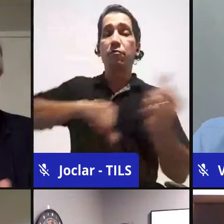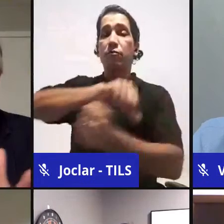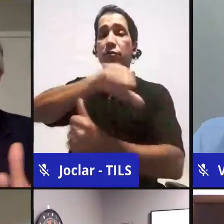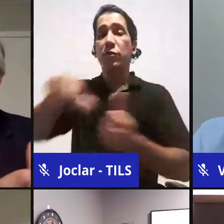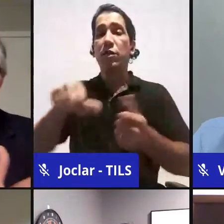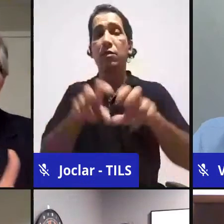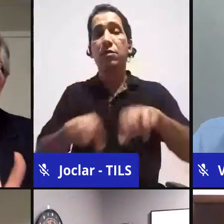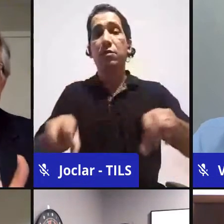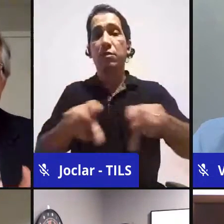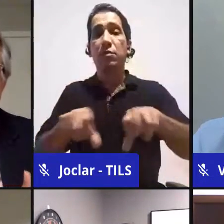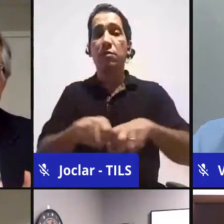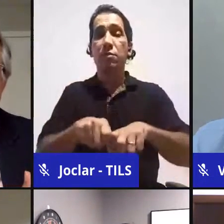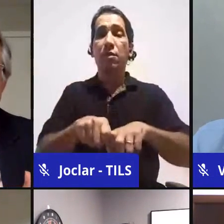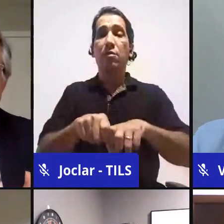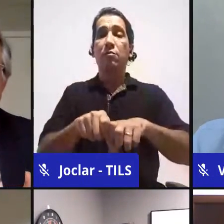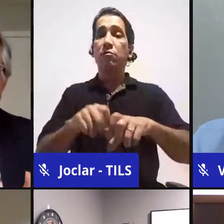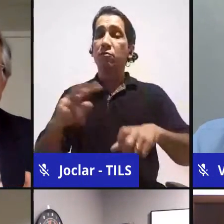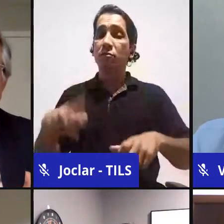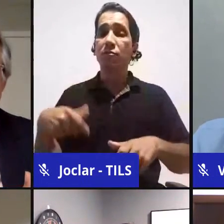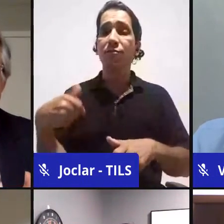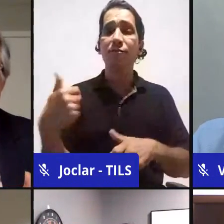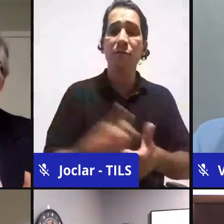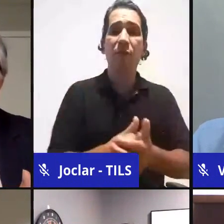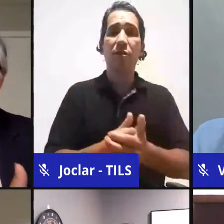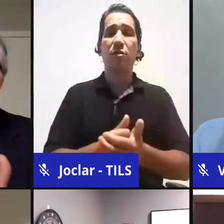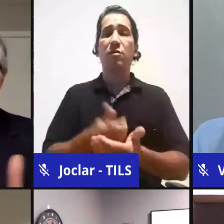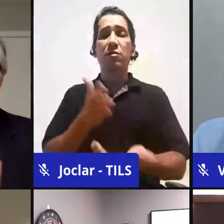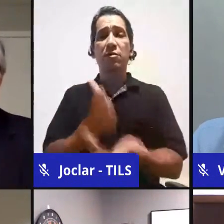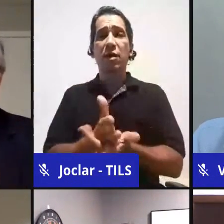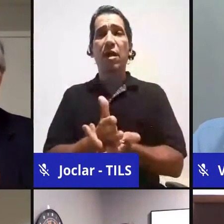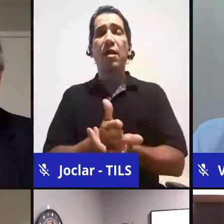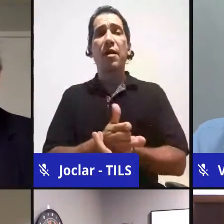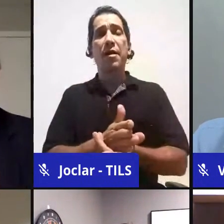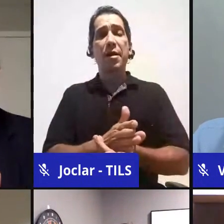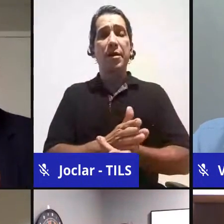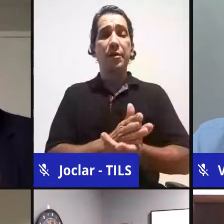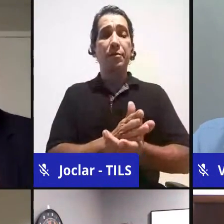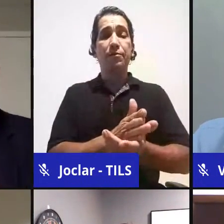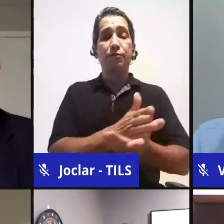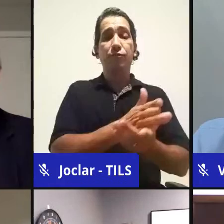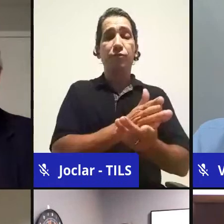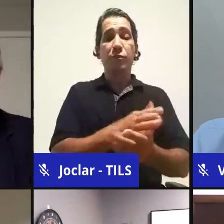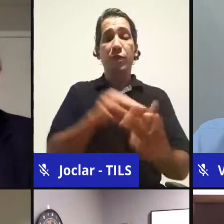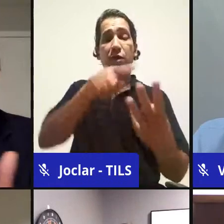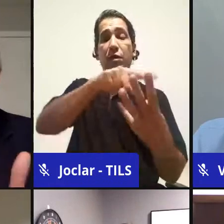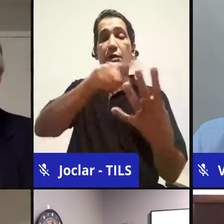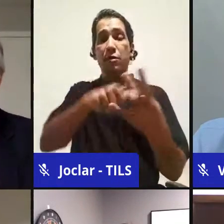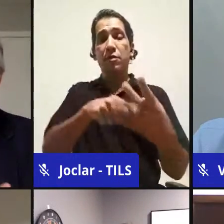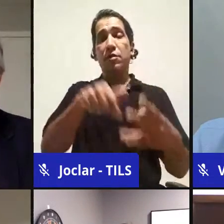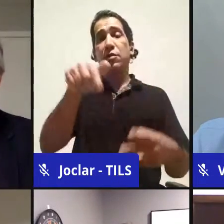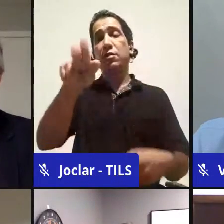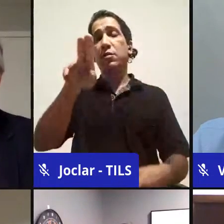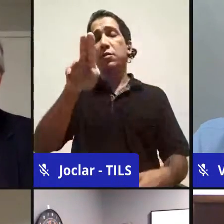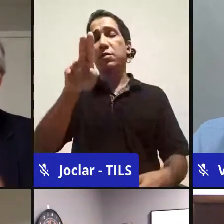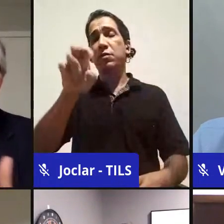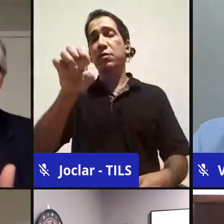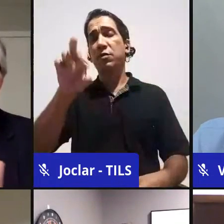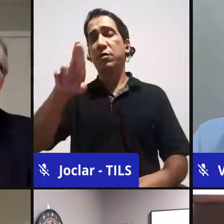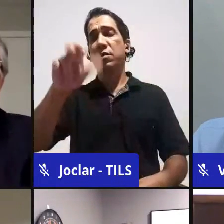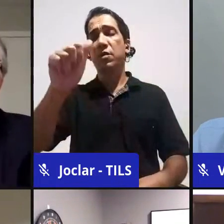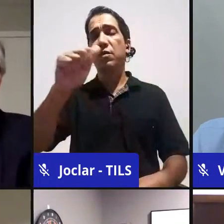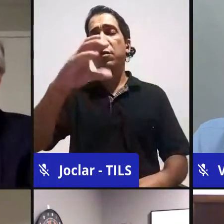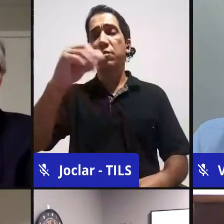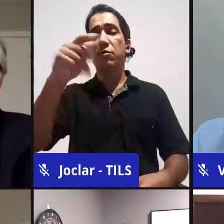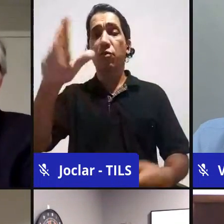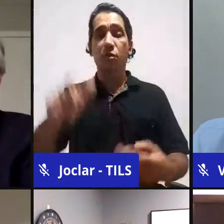gerações, a geração dos nativos digitais, a geração dos convertidos digitais, que somos nós, mas nós